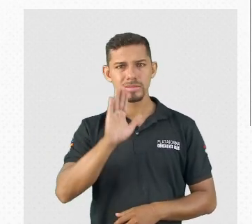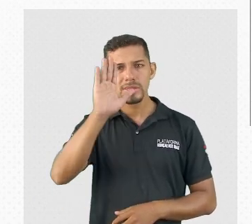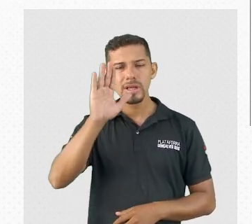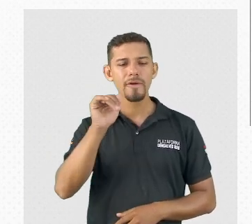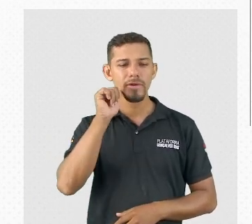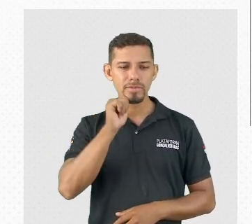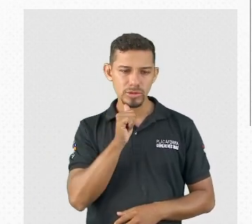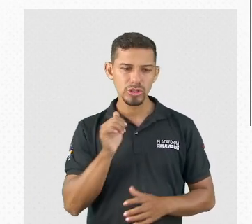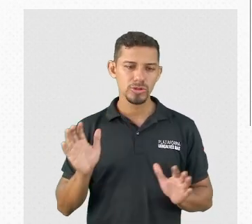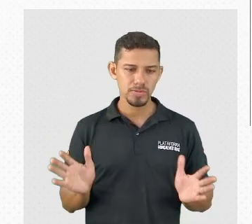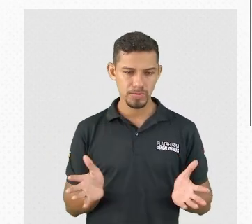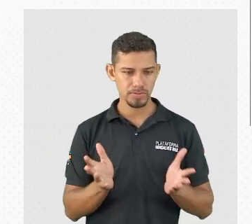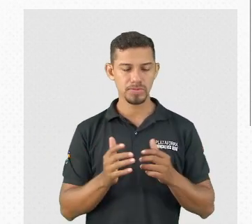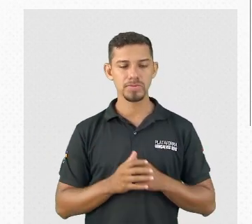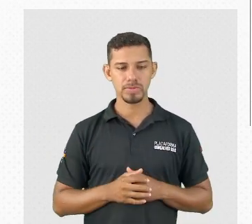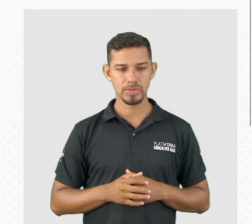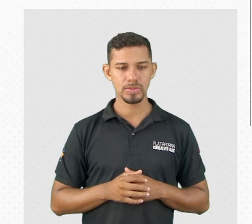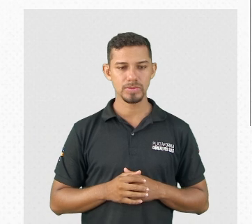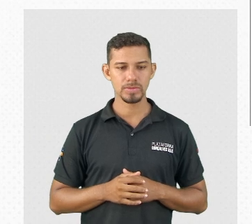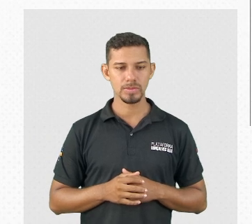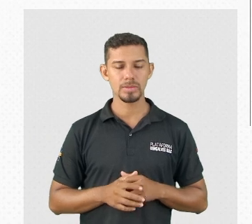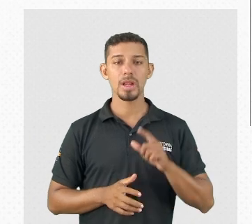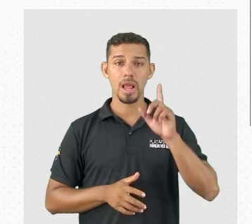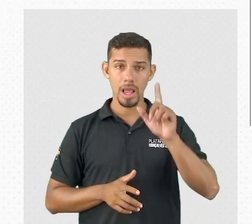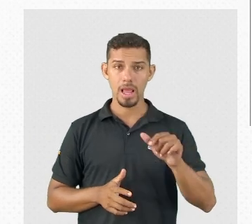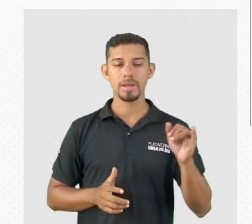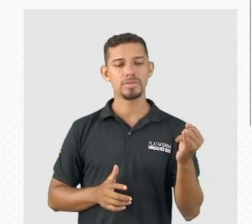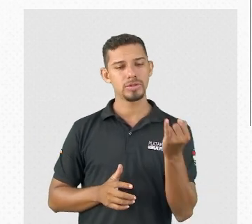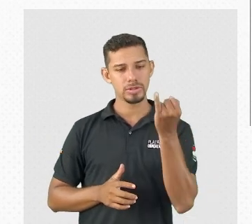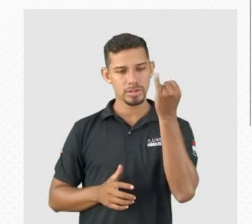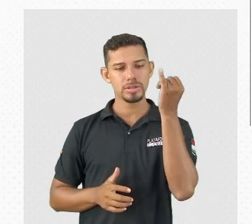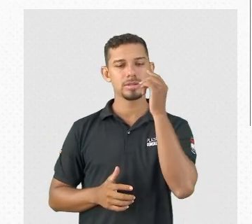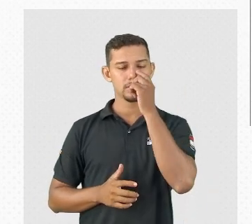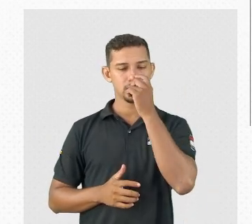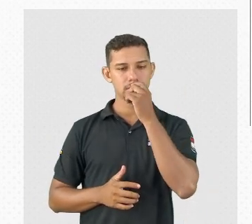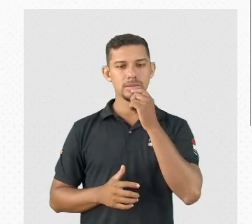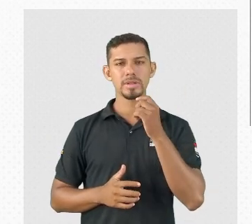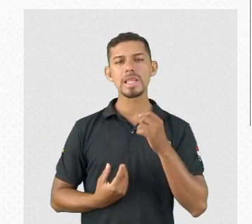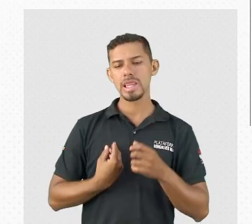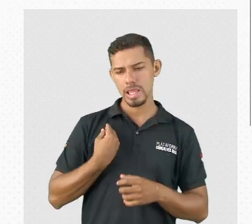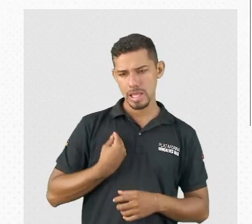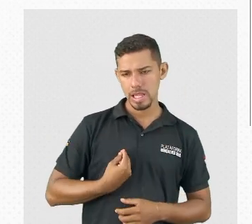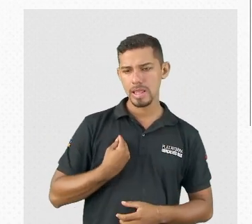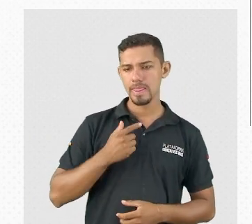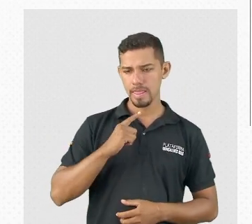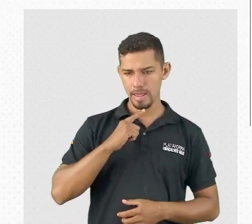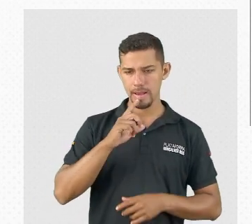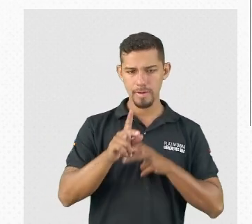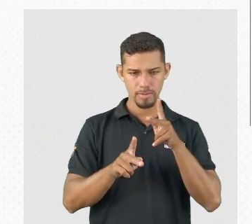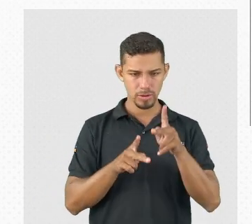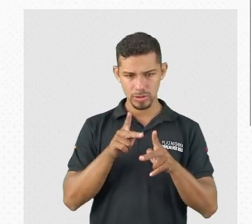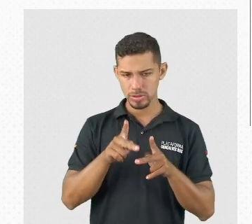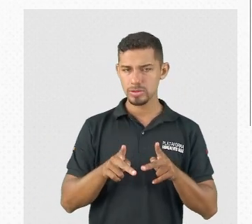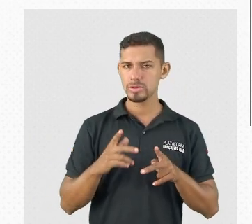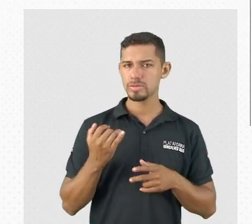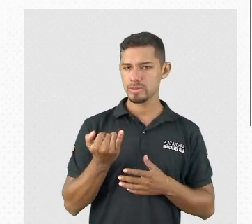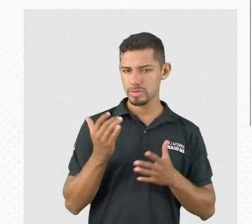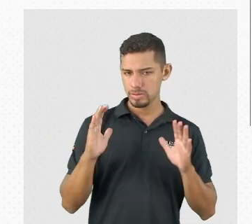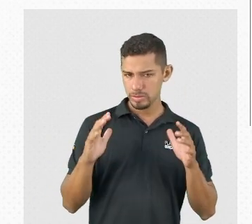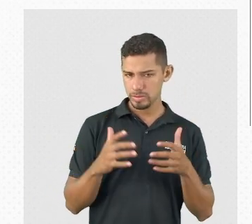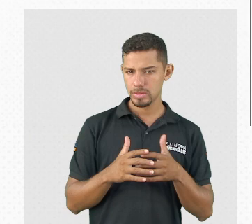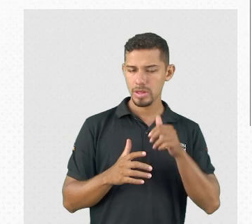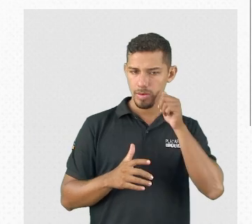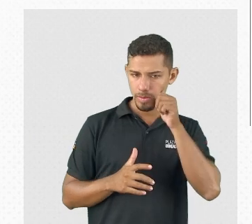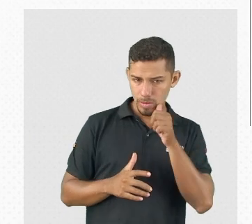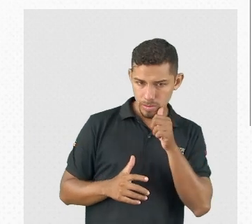sexo feminino. Então, isso é importante, né, a gente perceber que existe uma população expressiva de mulheres e